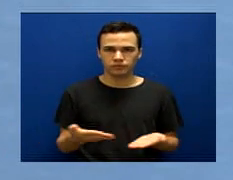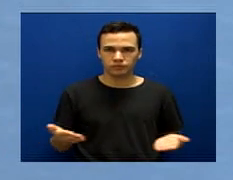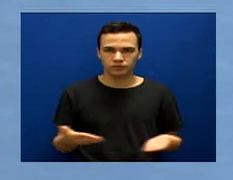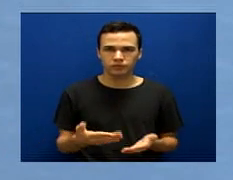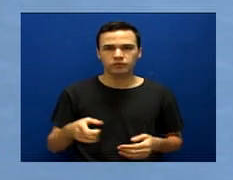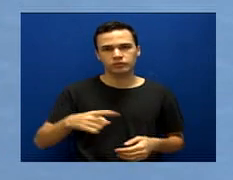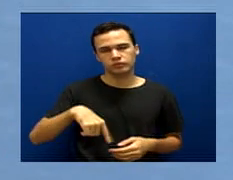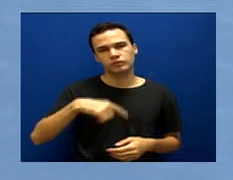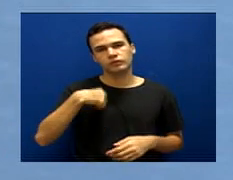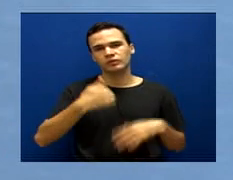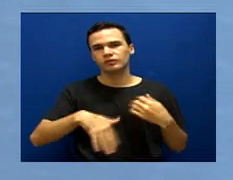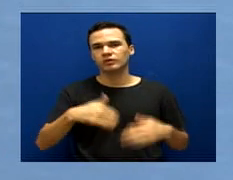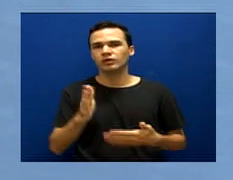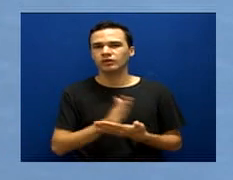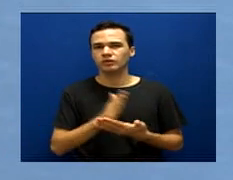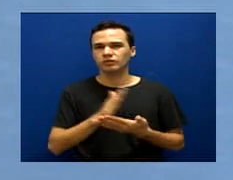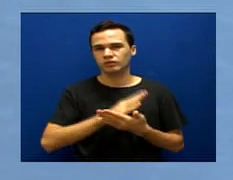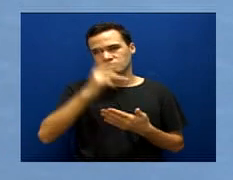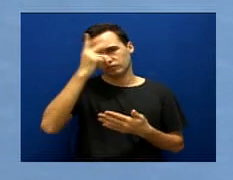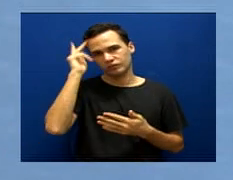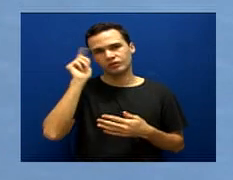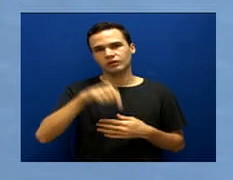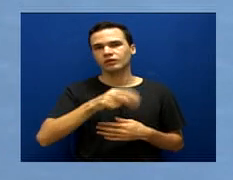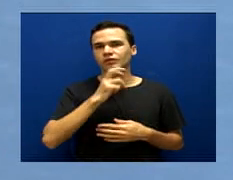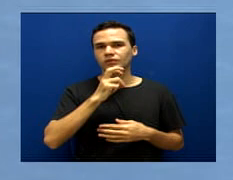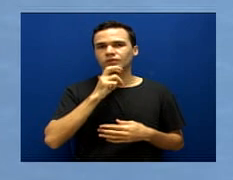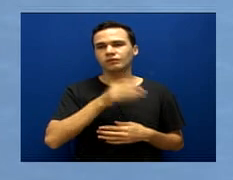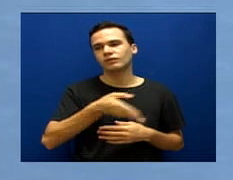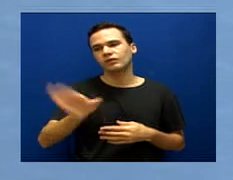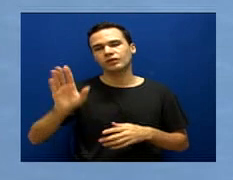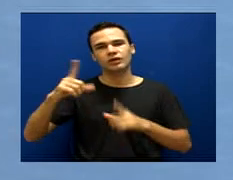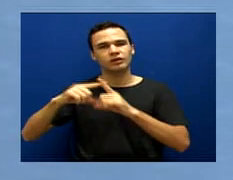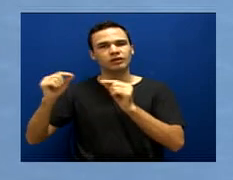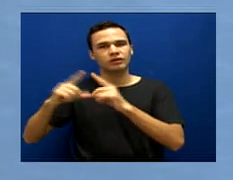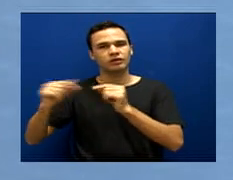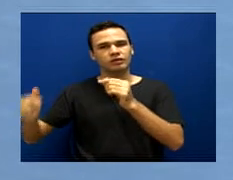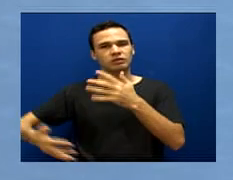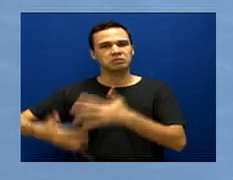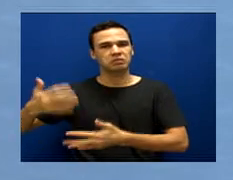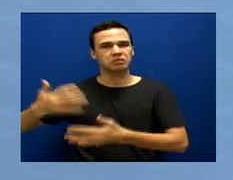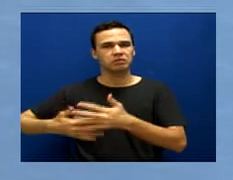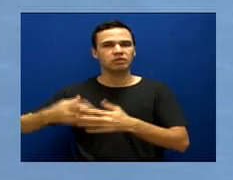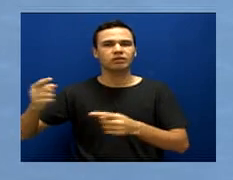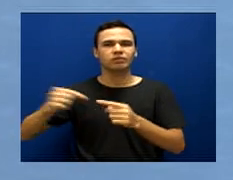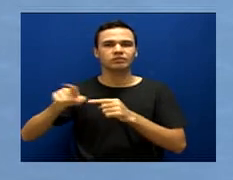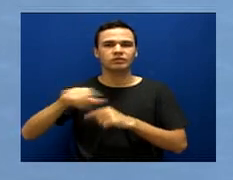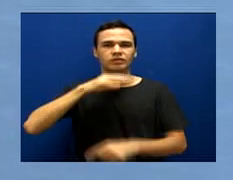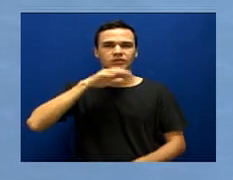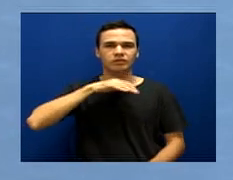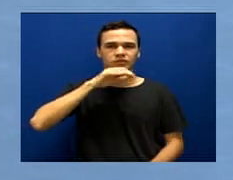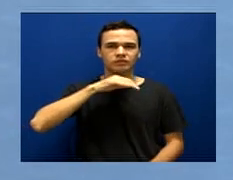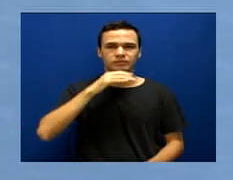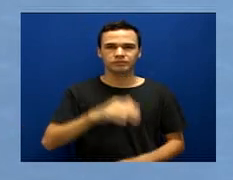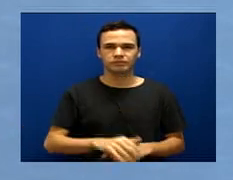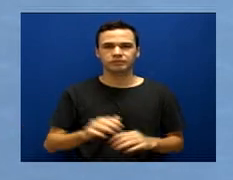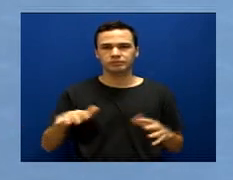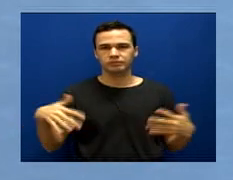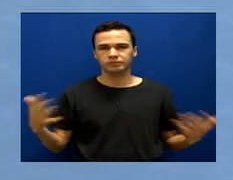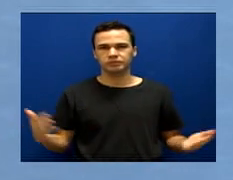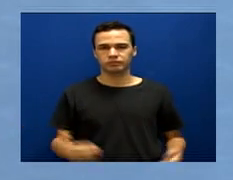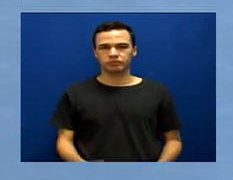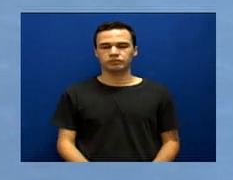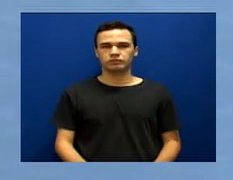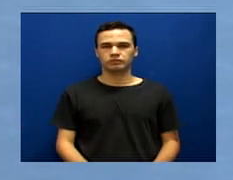do que nós estamos abordando aqui, até porque tem pessoas daqui de Sorocaba aprontando lá em Brasília com relação à questão dos animais. Então,